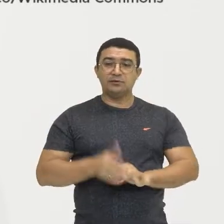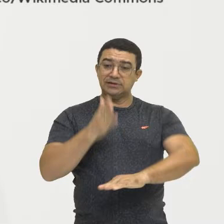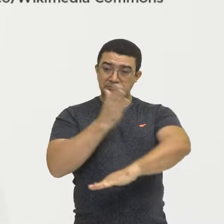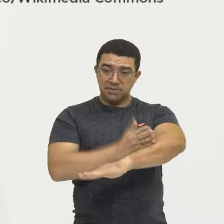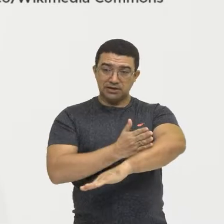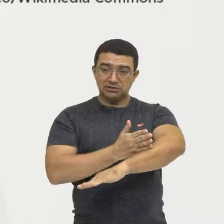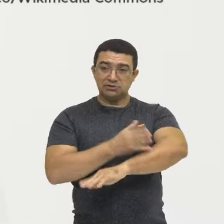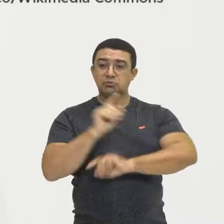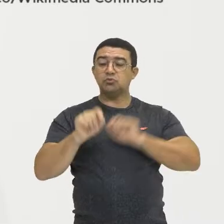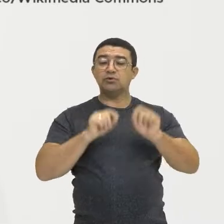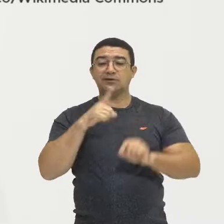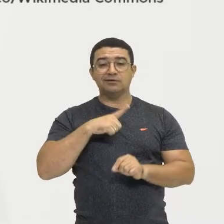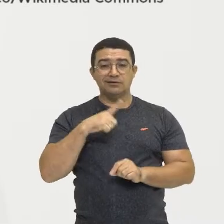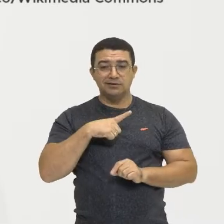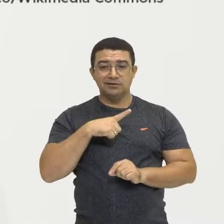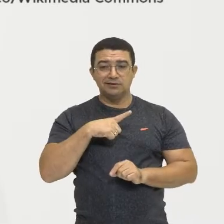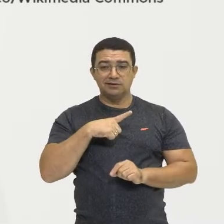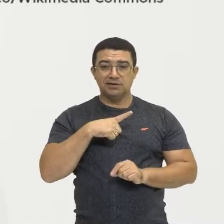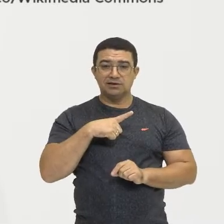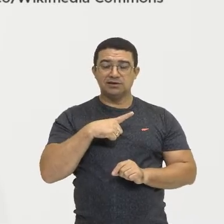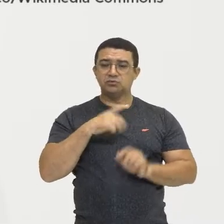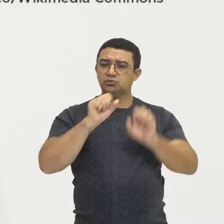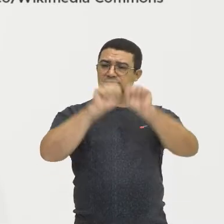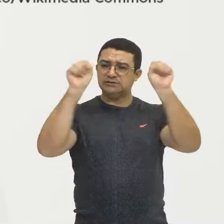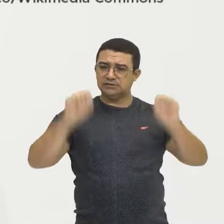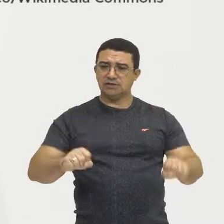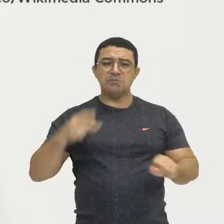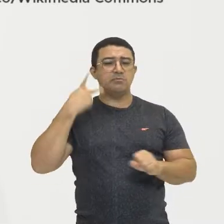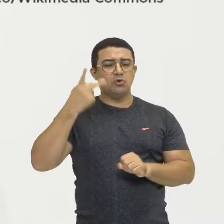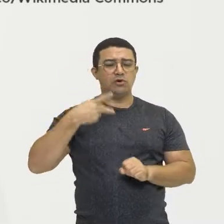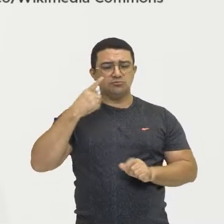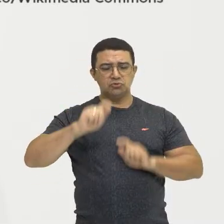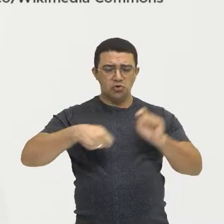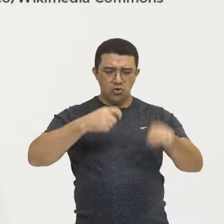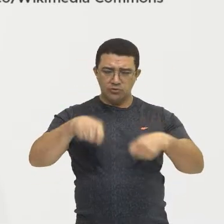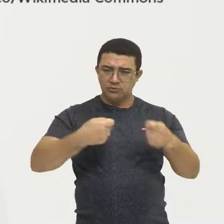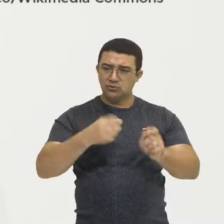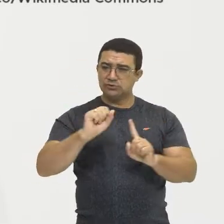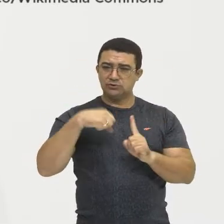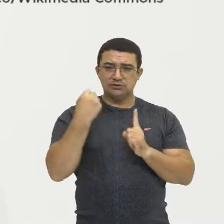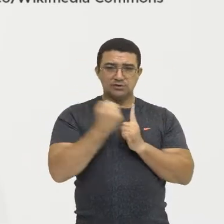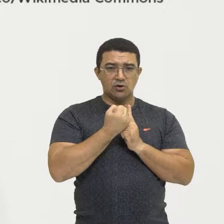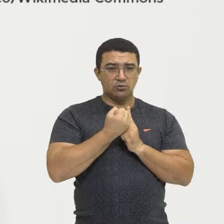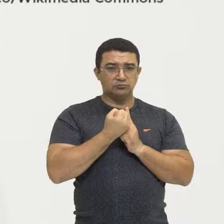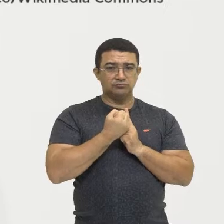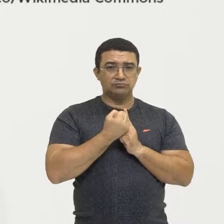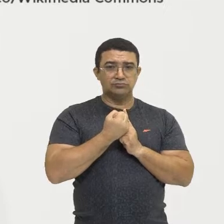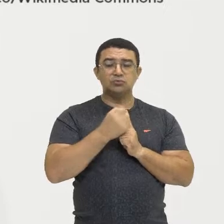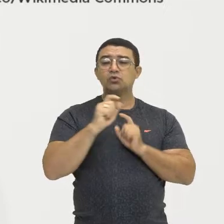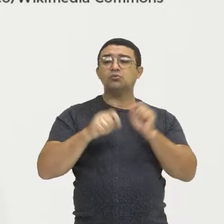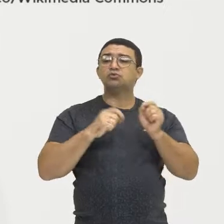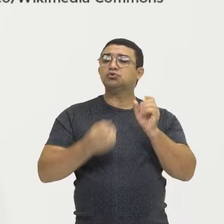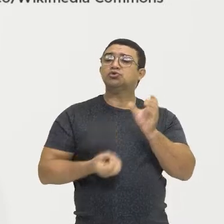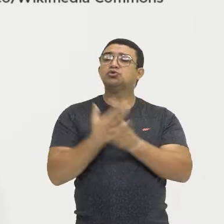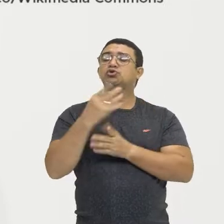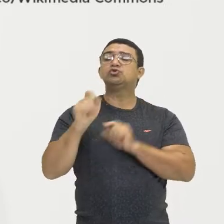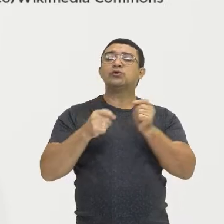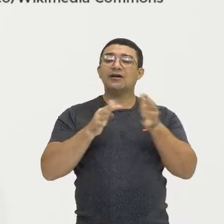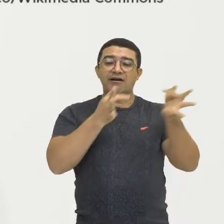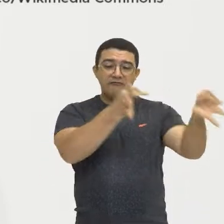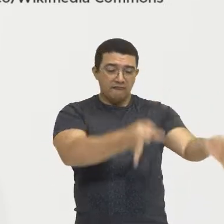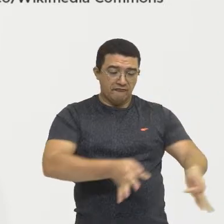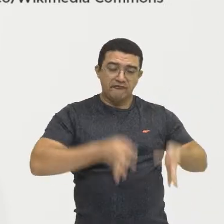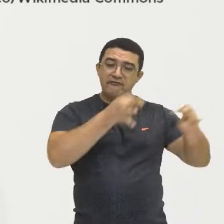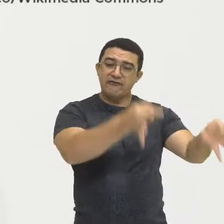que predominou esse sistema político, econômico e social chamado feudalismo. Em história,